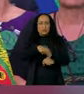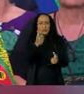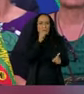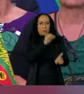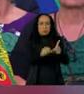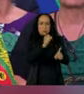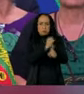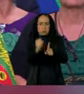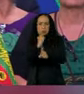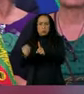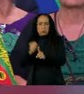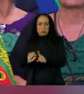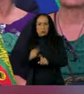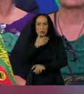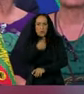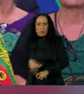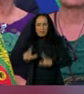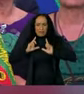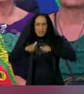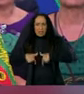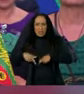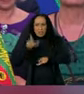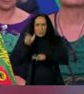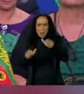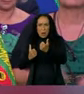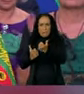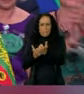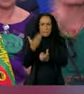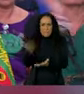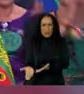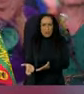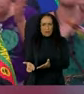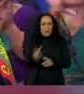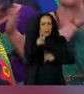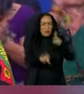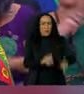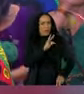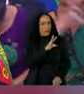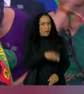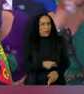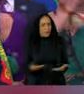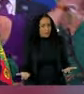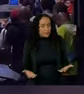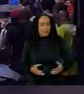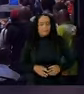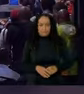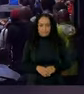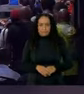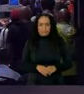que o governo de Israel e seus apoiadores têm imposto ao povo palestino.